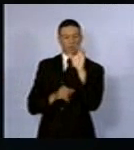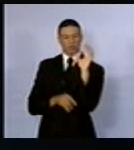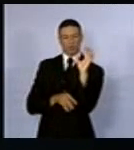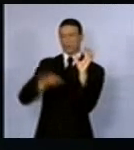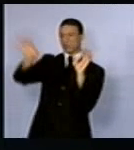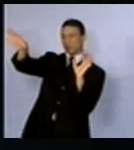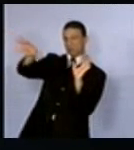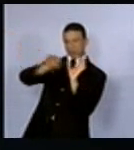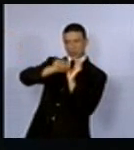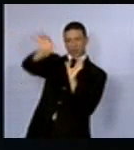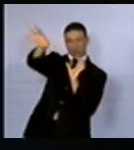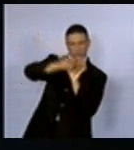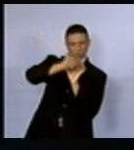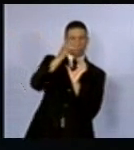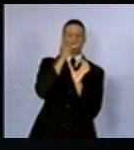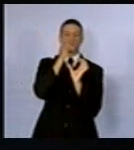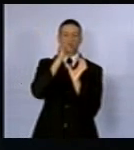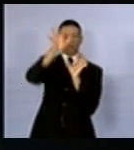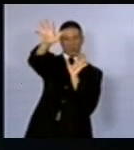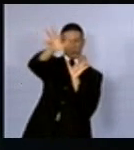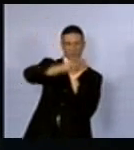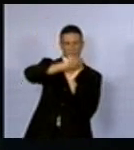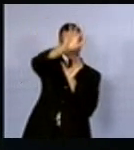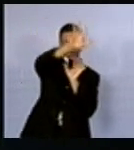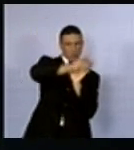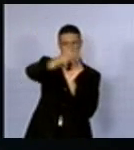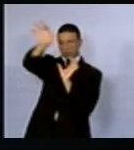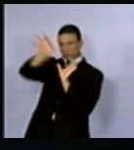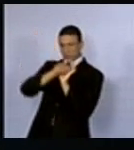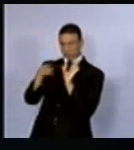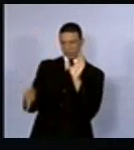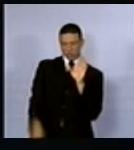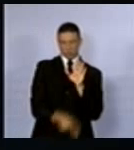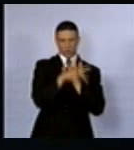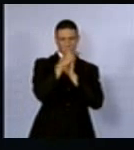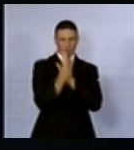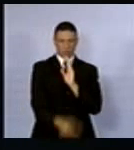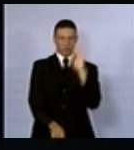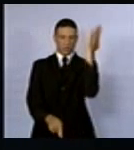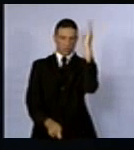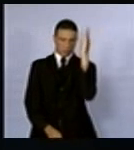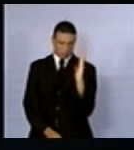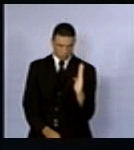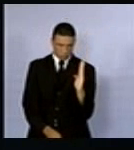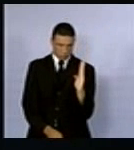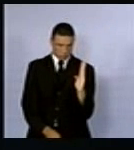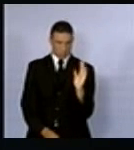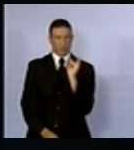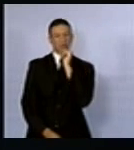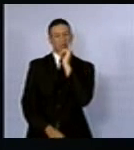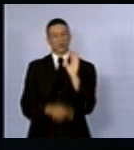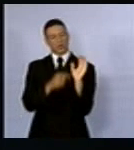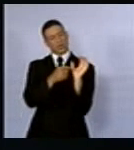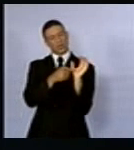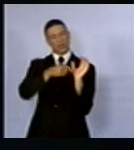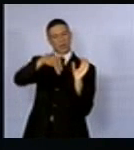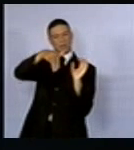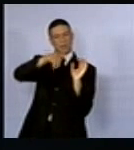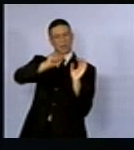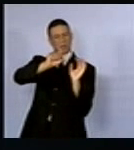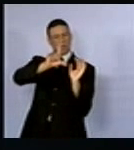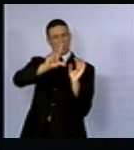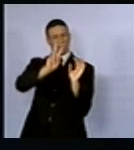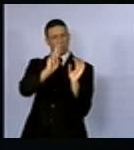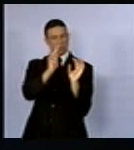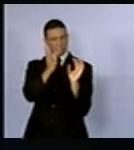das fontes de geração distribuídas no nosso país. Elas se constituem uma malha contínua